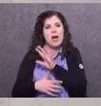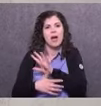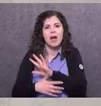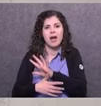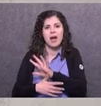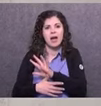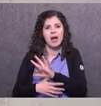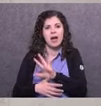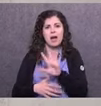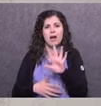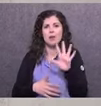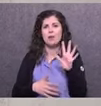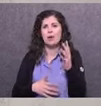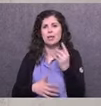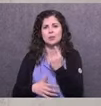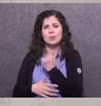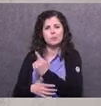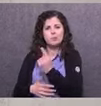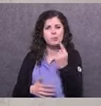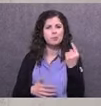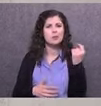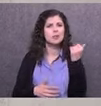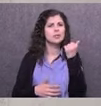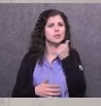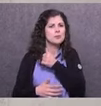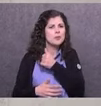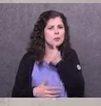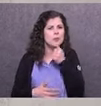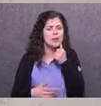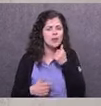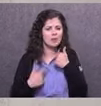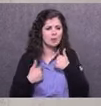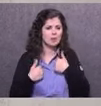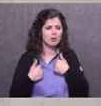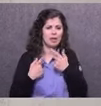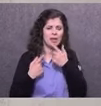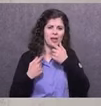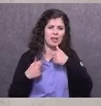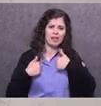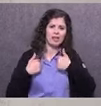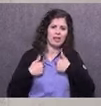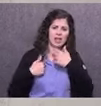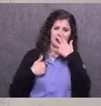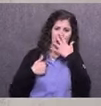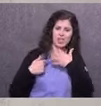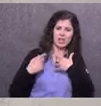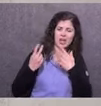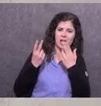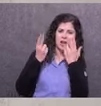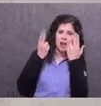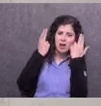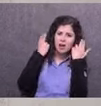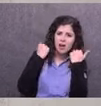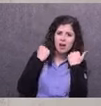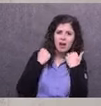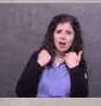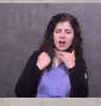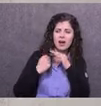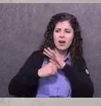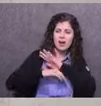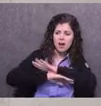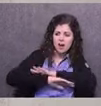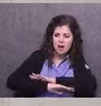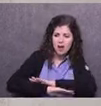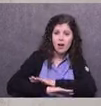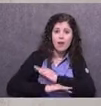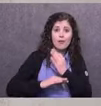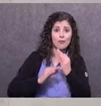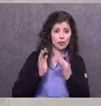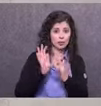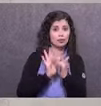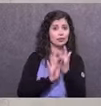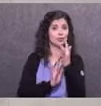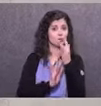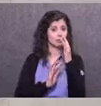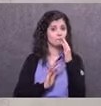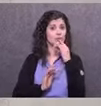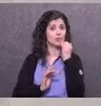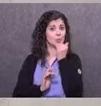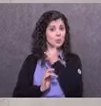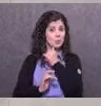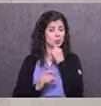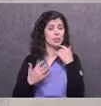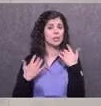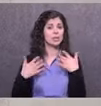do sofrimento e da humilhação até onde Jesus desceu no